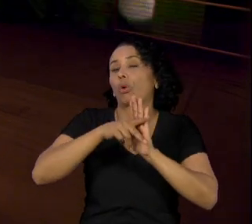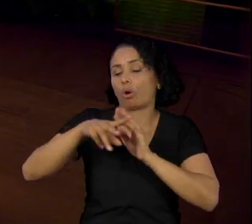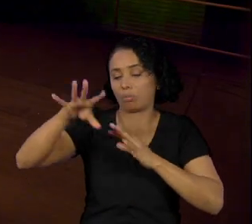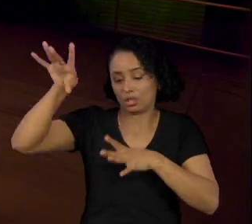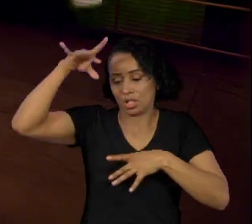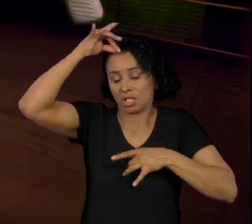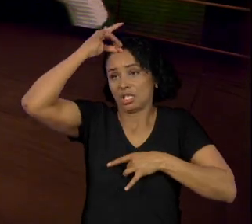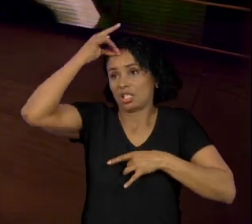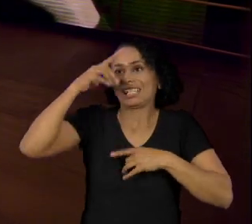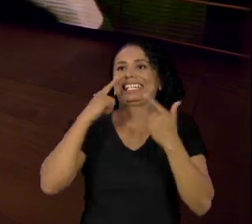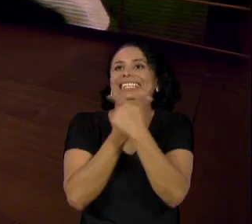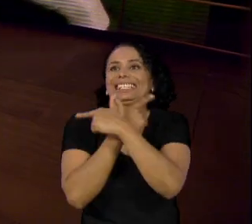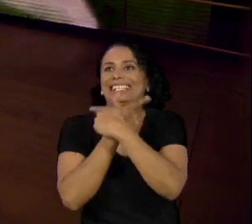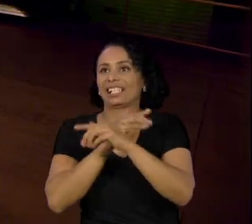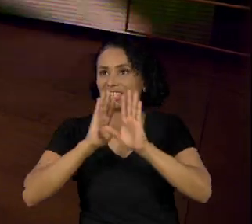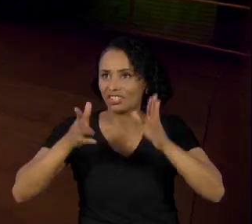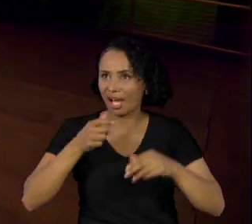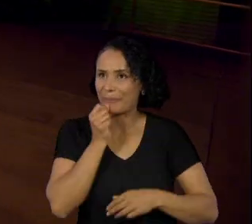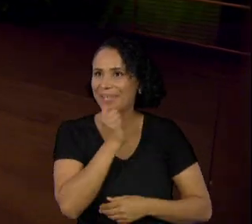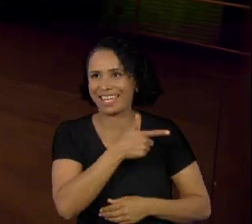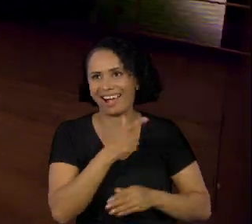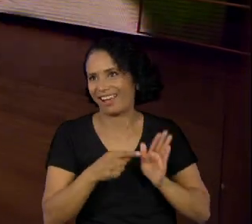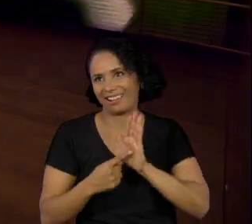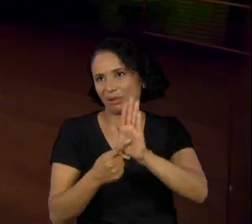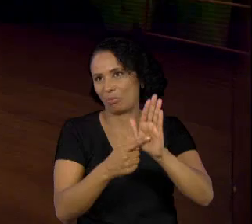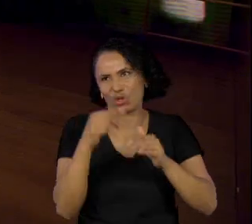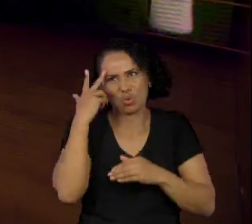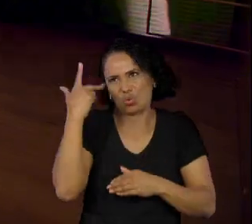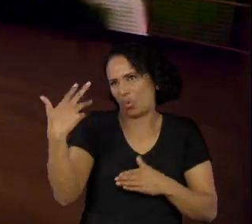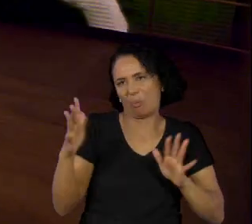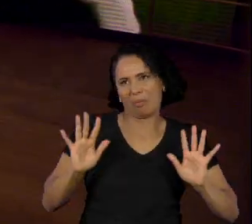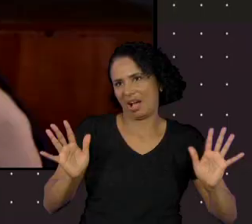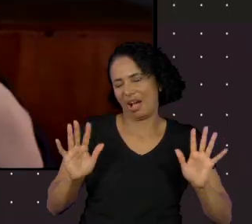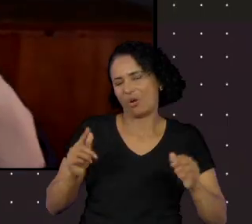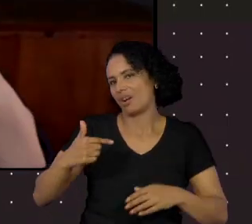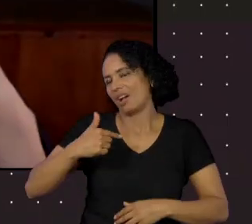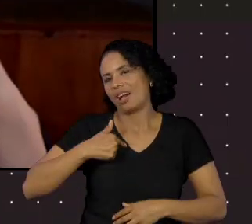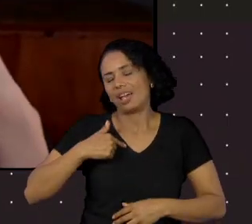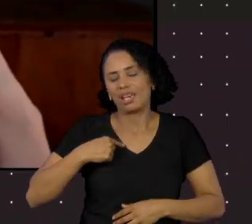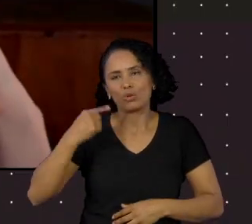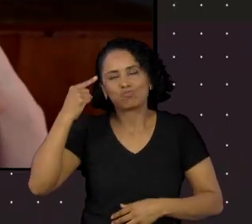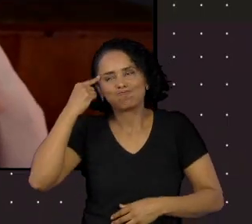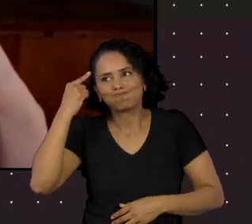que ir por outros caminhos. Talvez pelo caminho do absurdo, pelo caminho